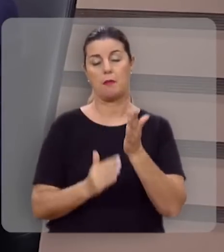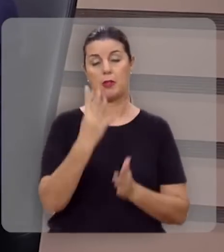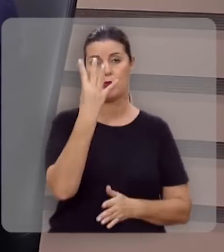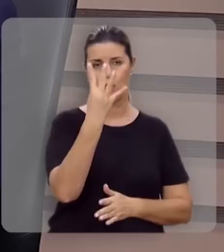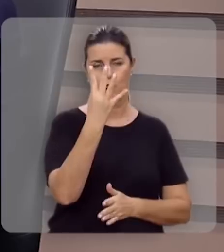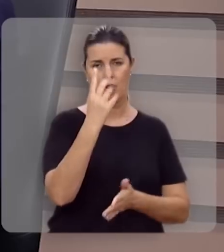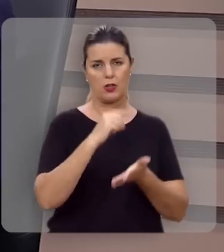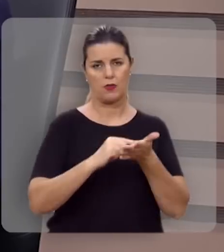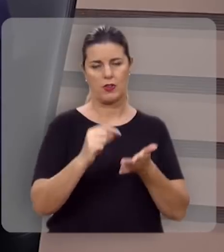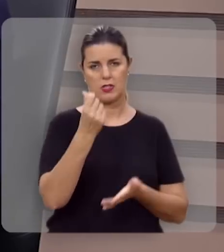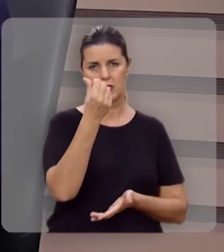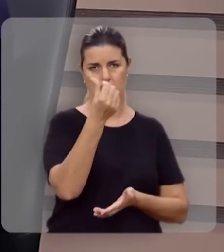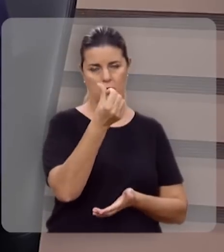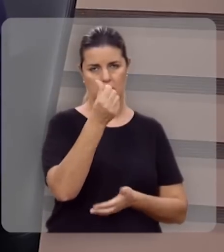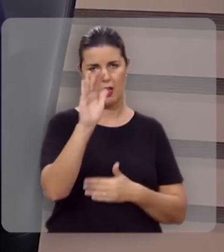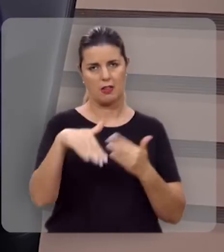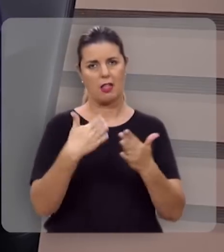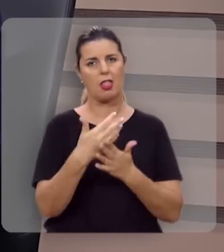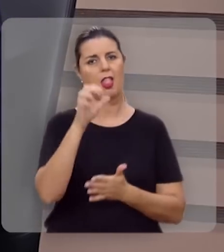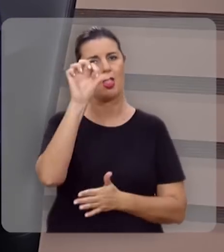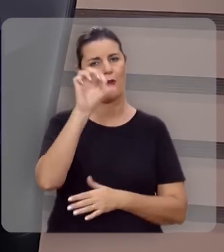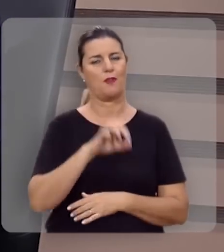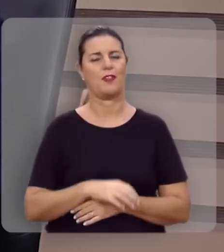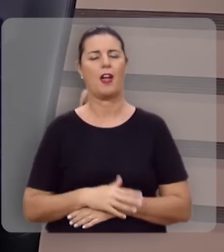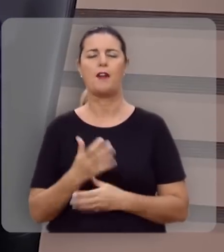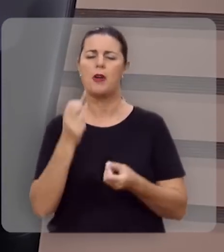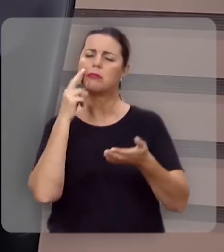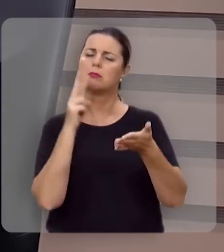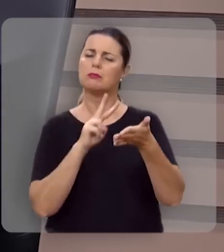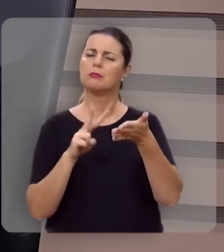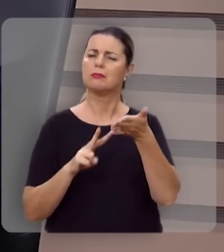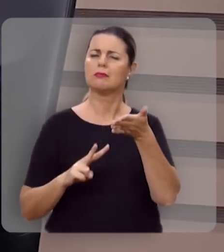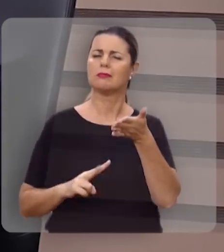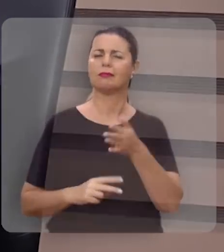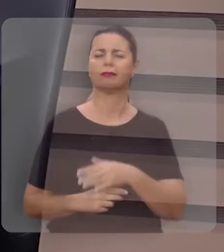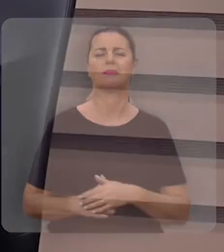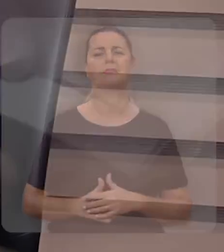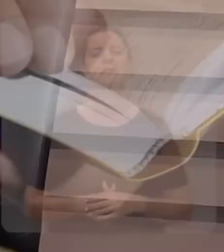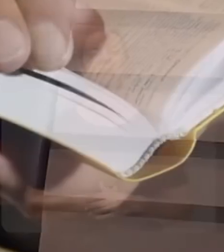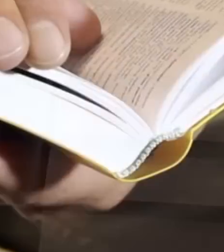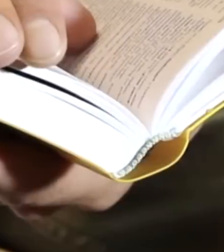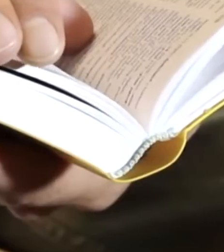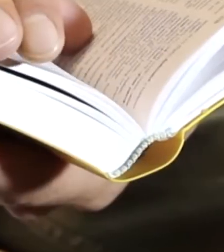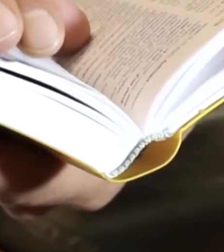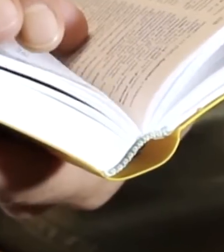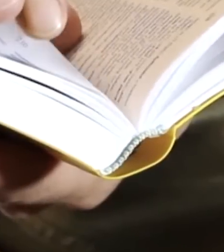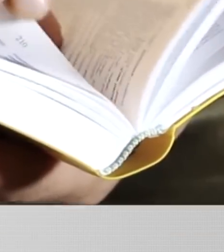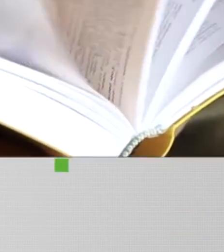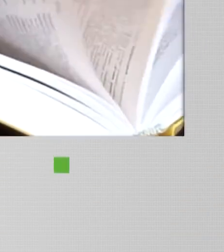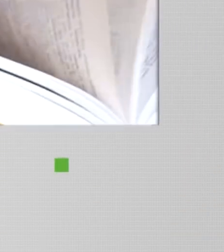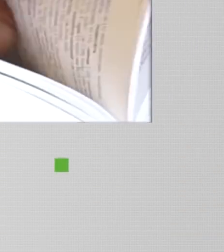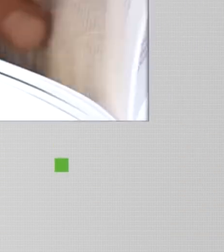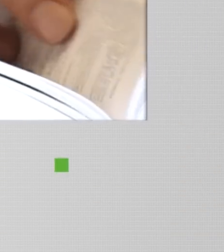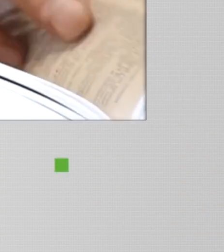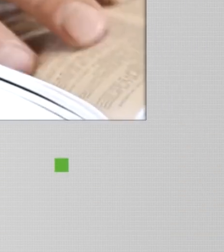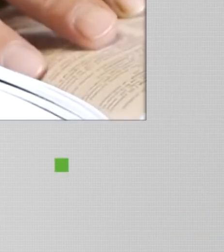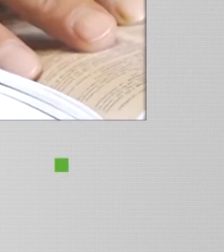4, versos 6 a 9. Vamos ouvir a leitura deste texto.